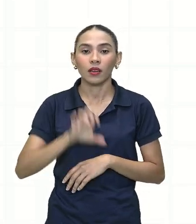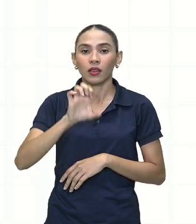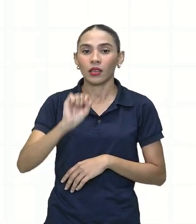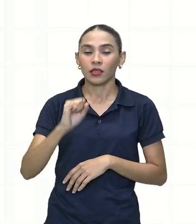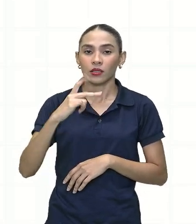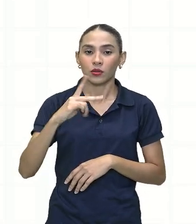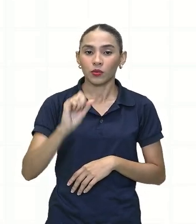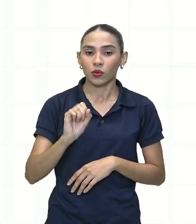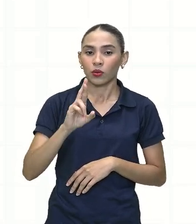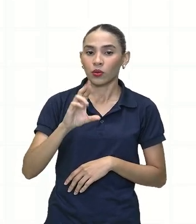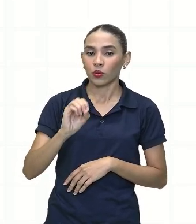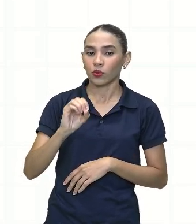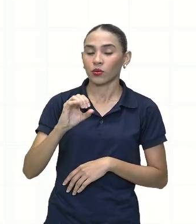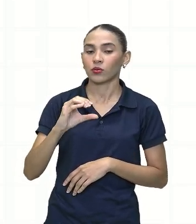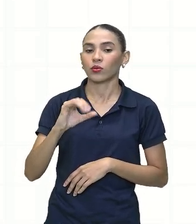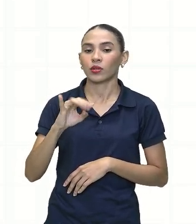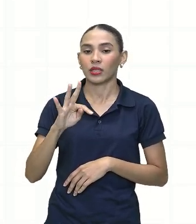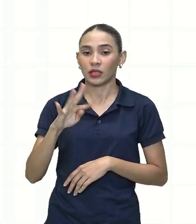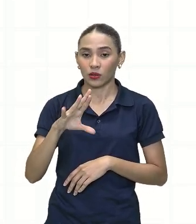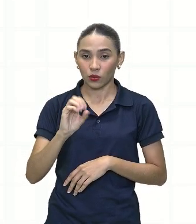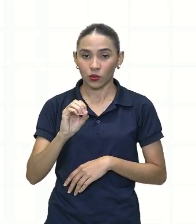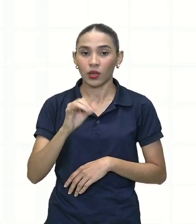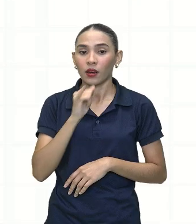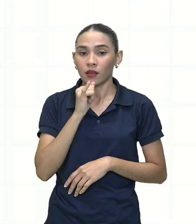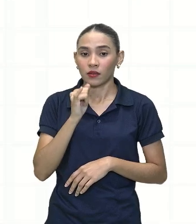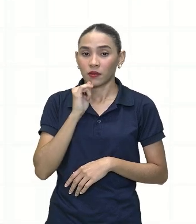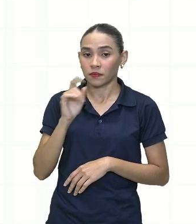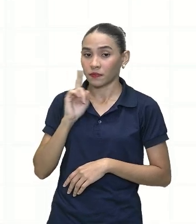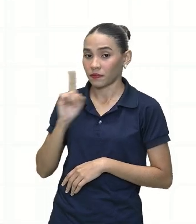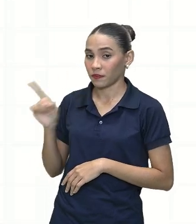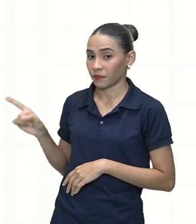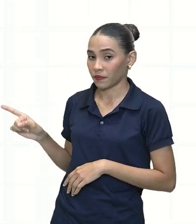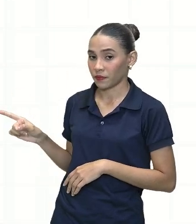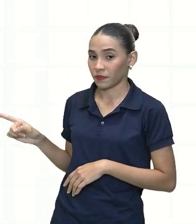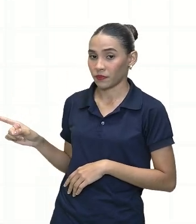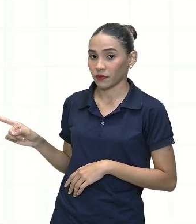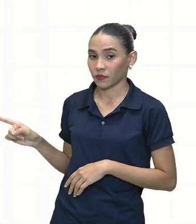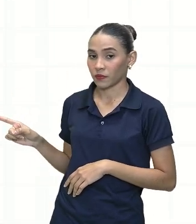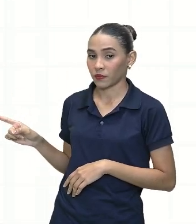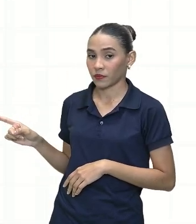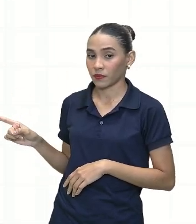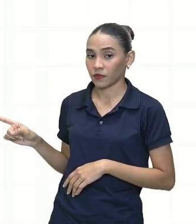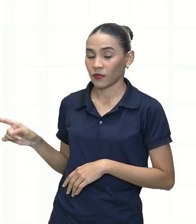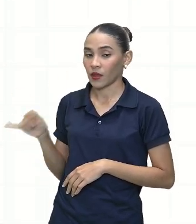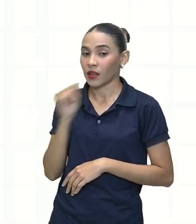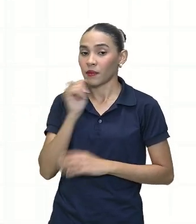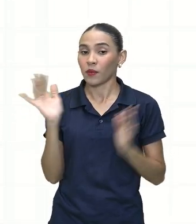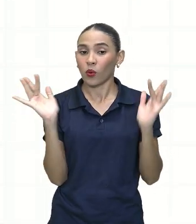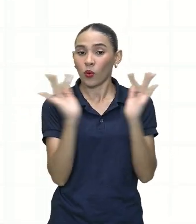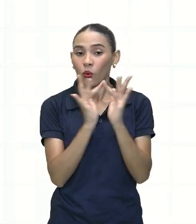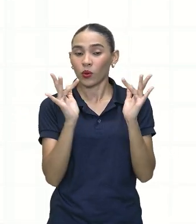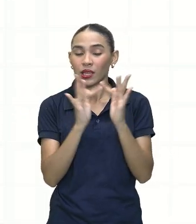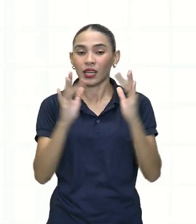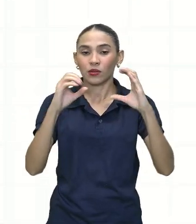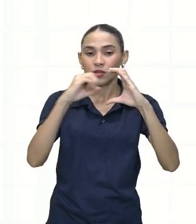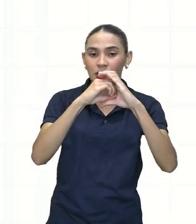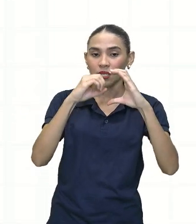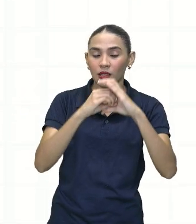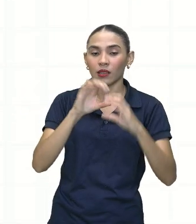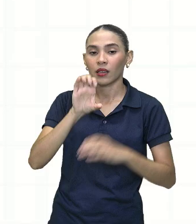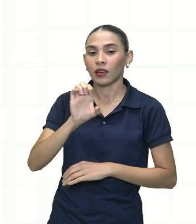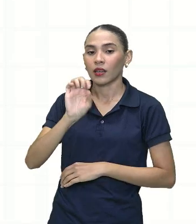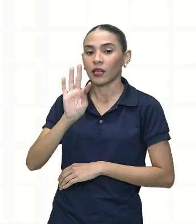esporozoítos. Nessa forma de esporozoítos, eles vão atacar as células